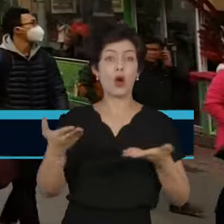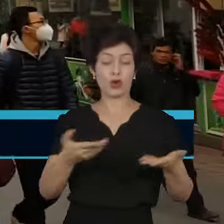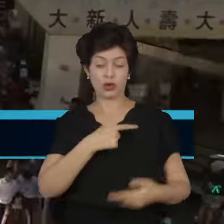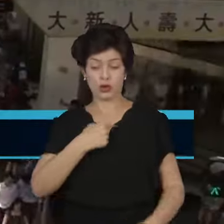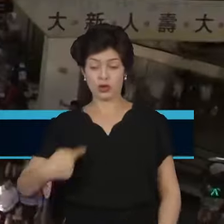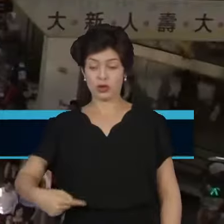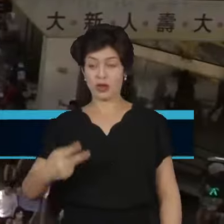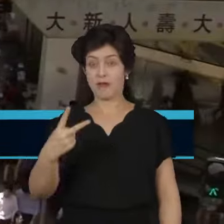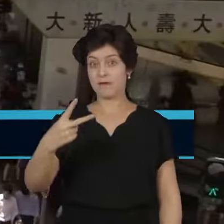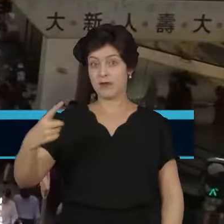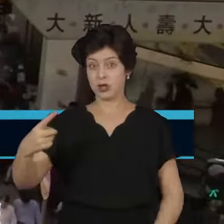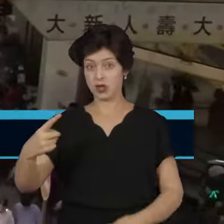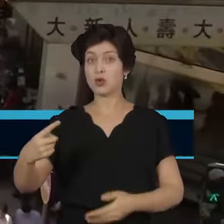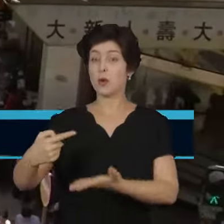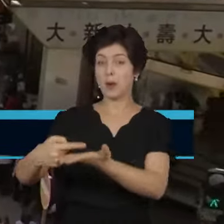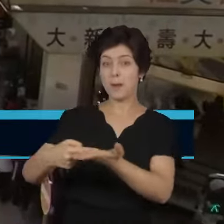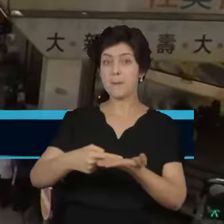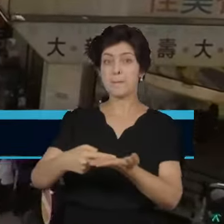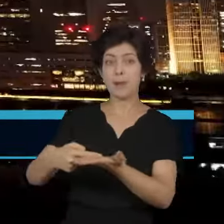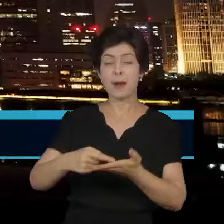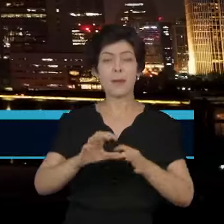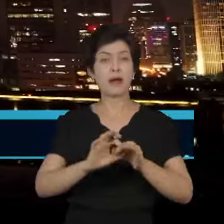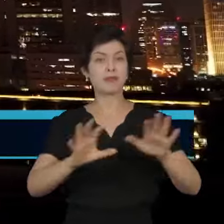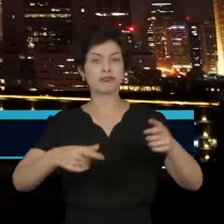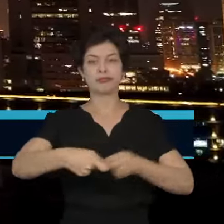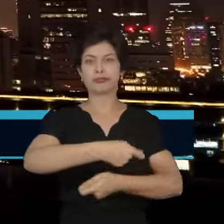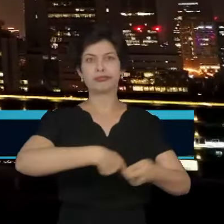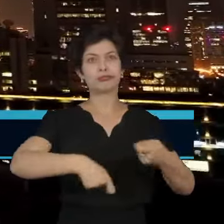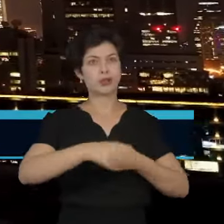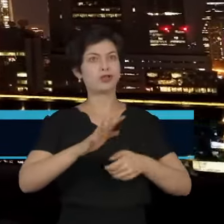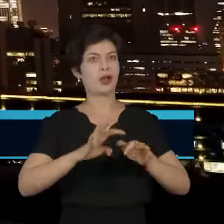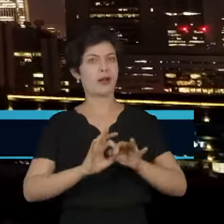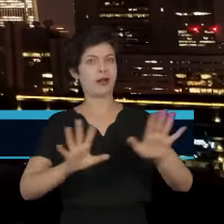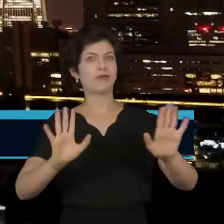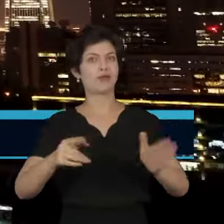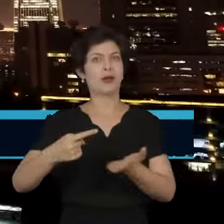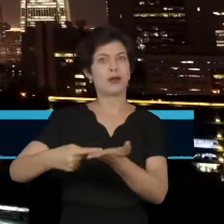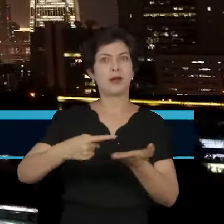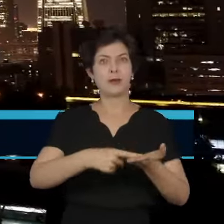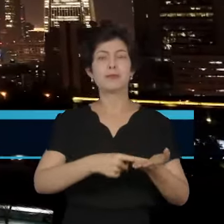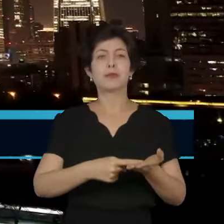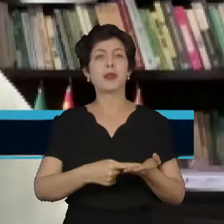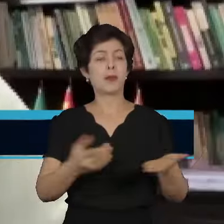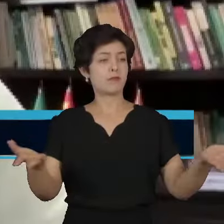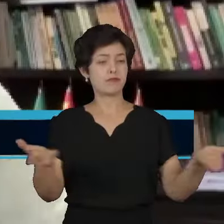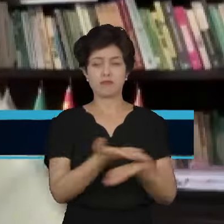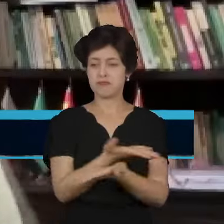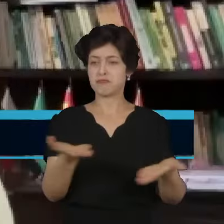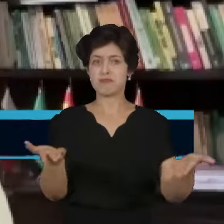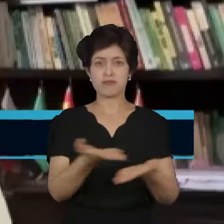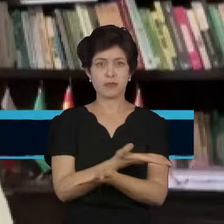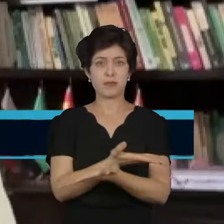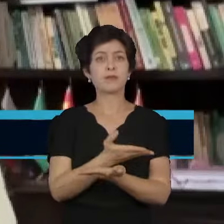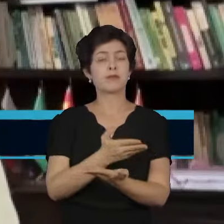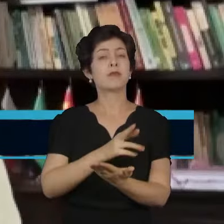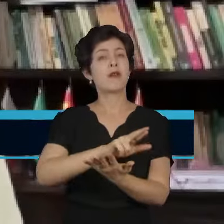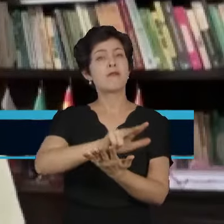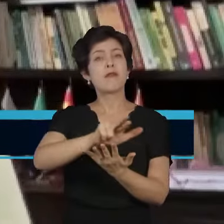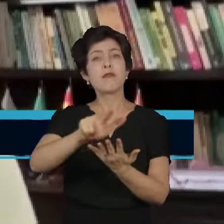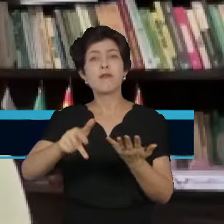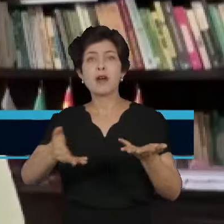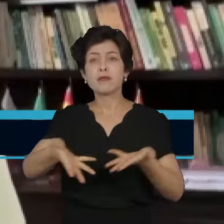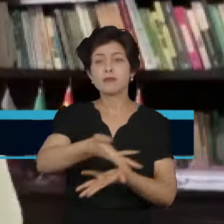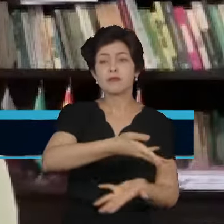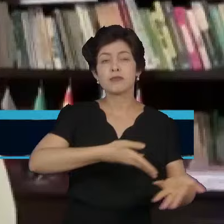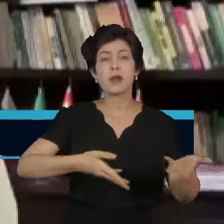21 acordos de livre comércio negociados, incluindo tratados multilaterais. São acordos que têm